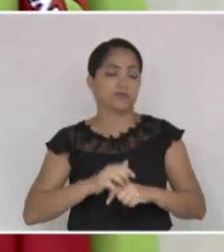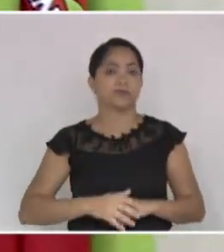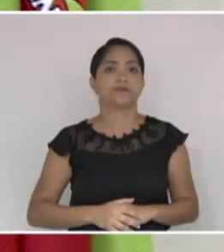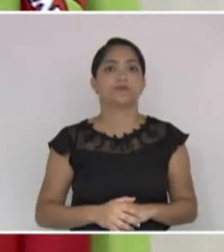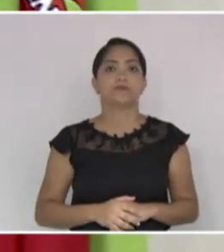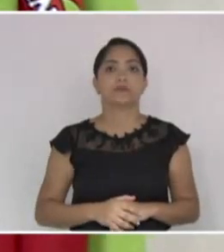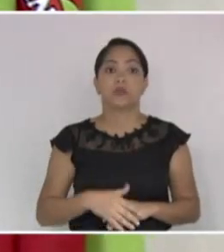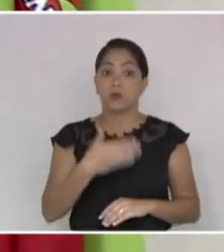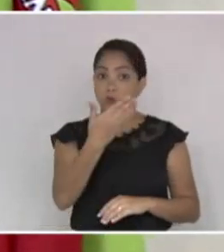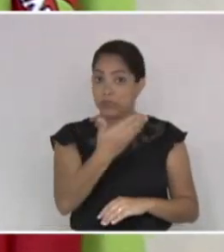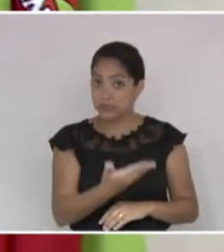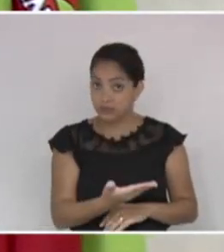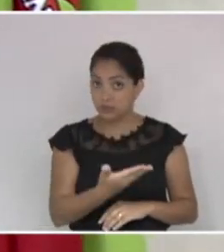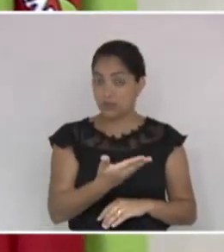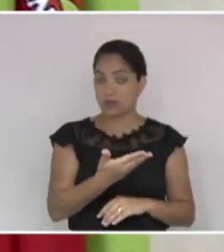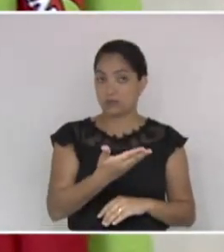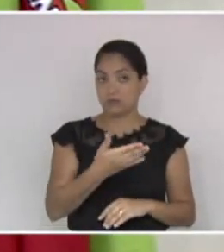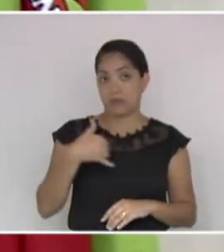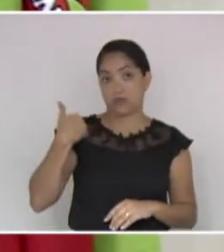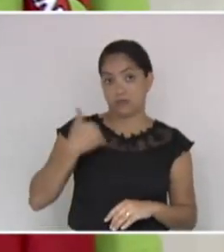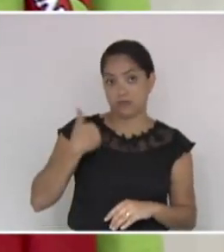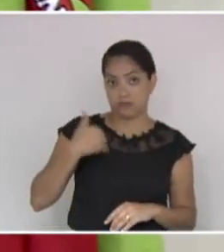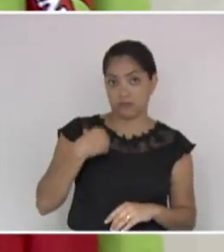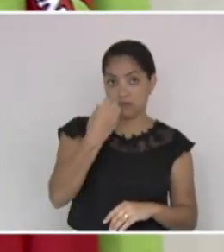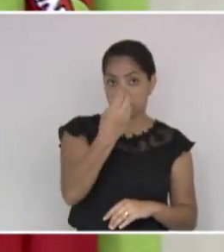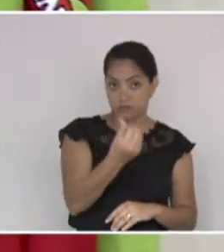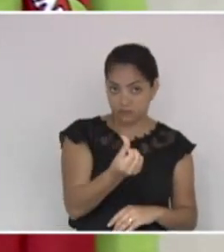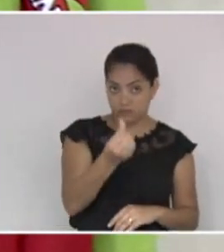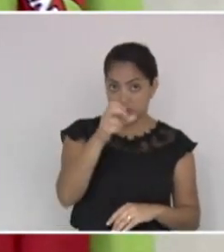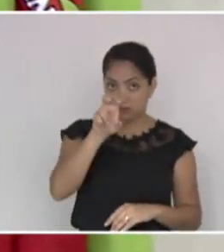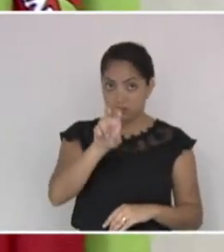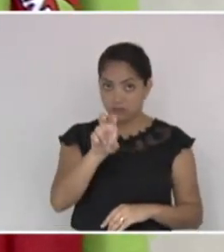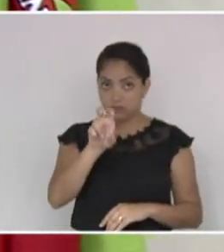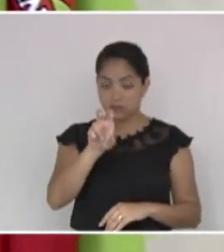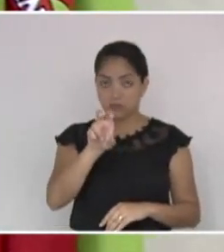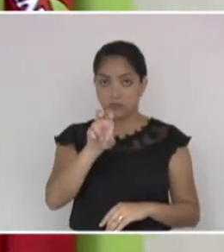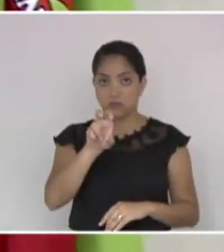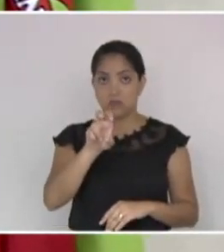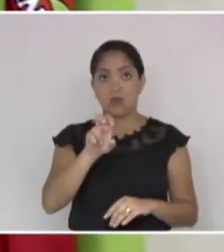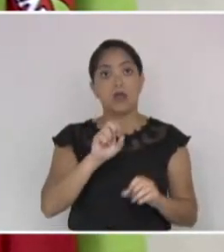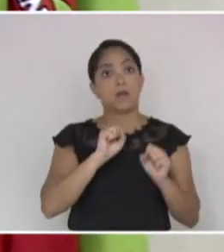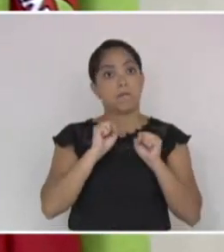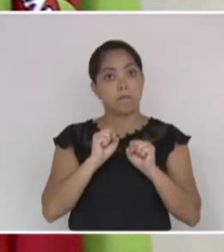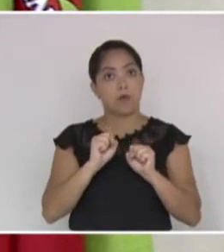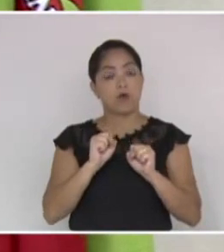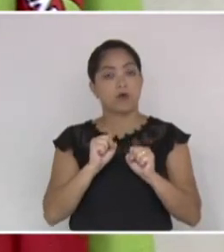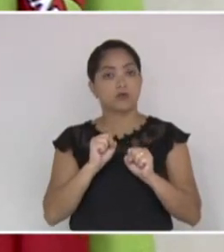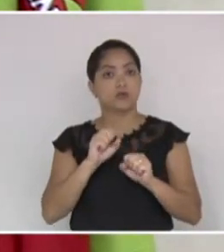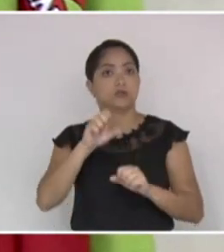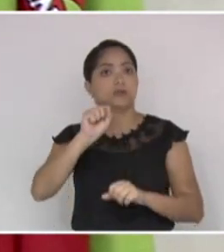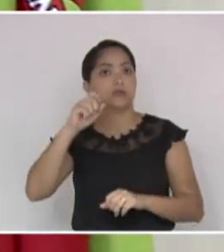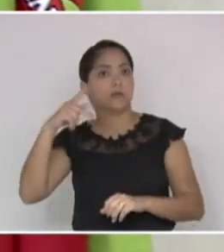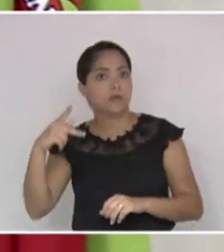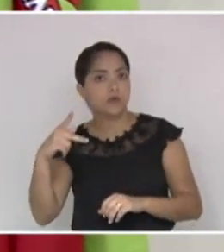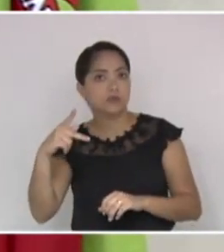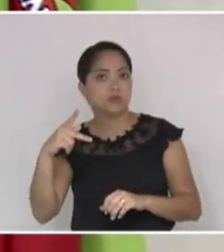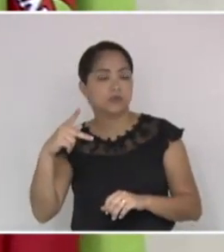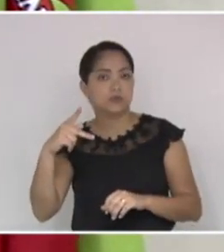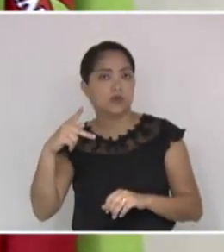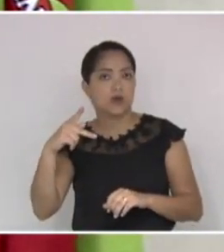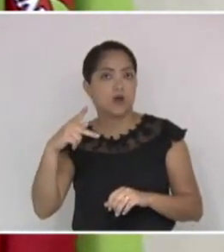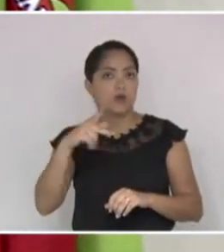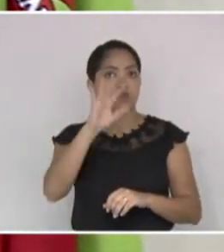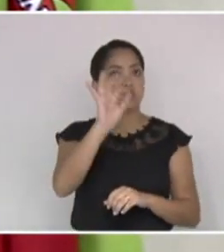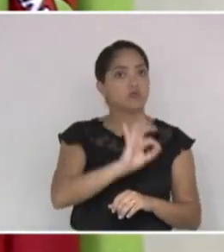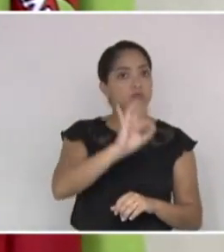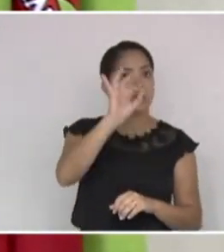Nesse caso, ela tendo a idade de 65 anos, ela terá direito à aposentadoria com um